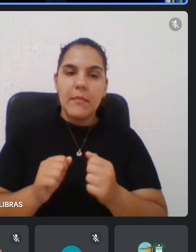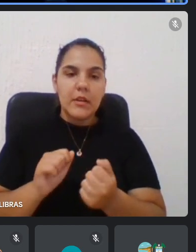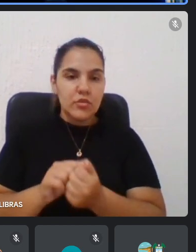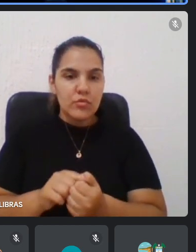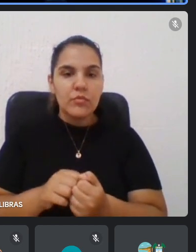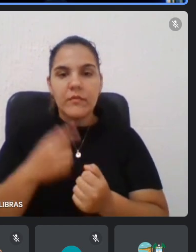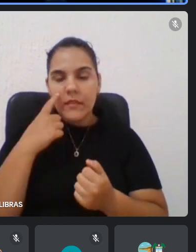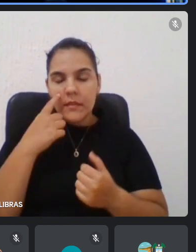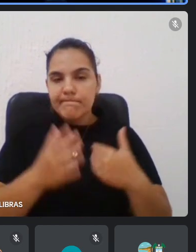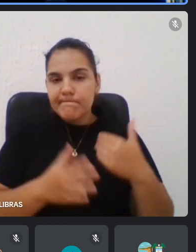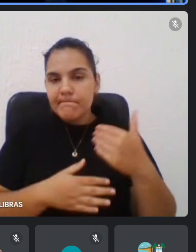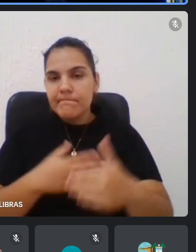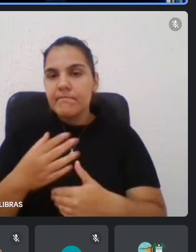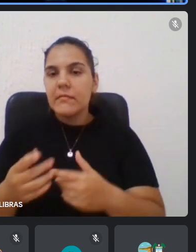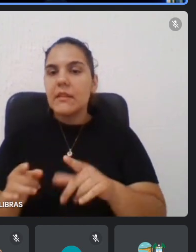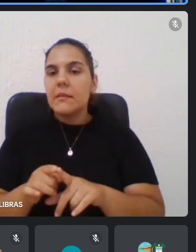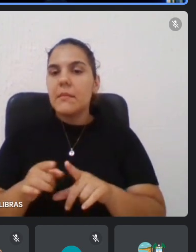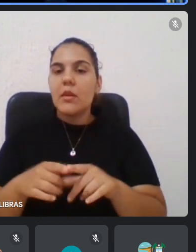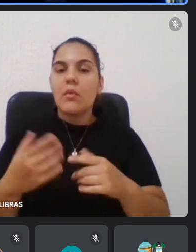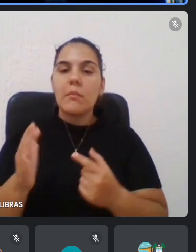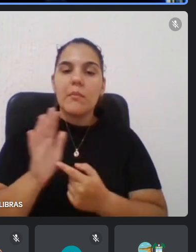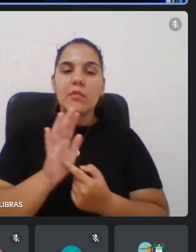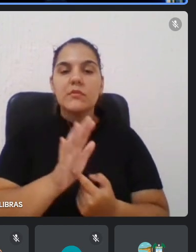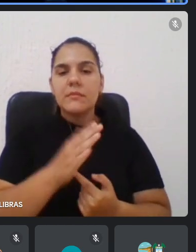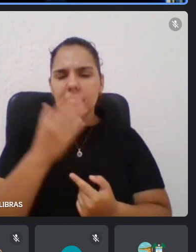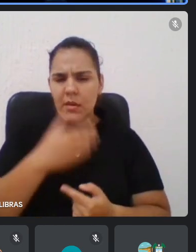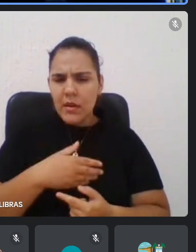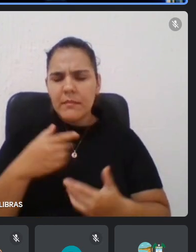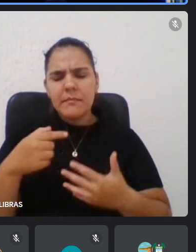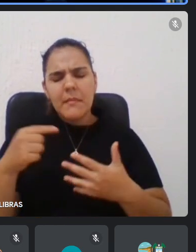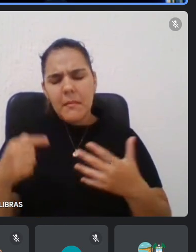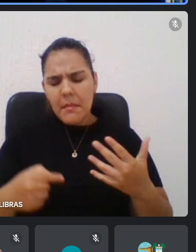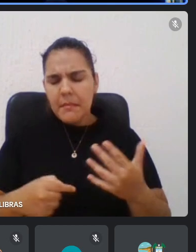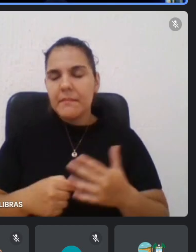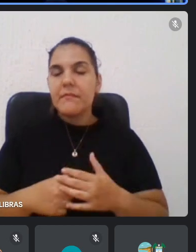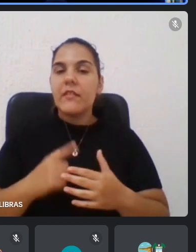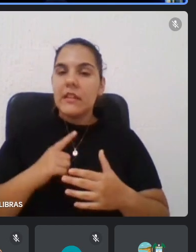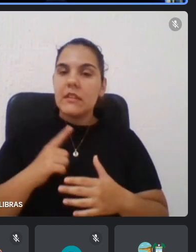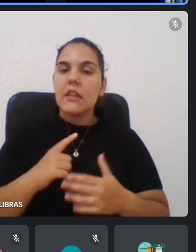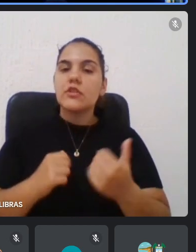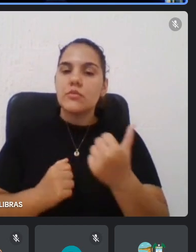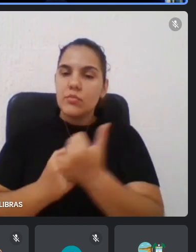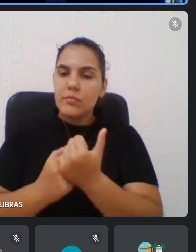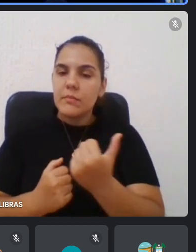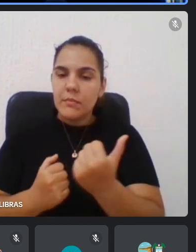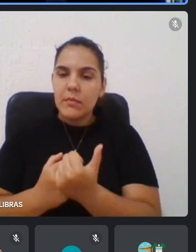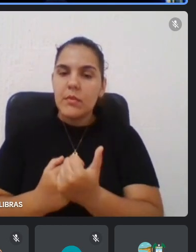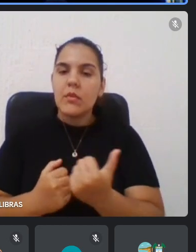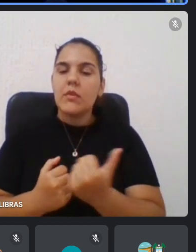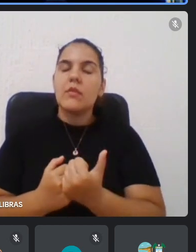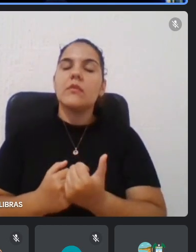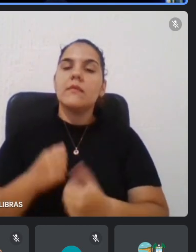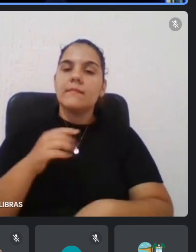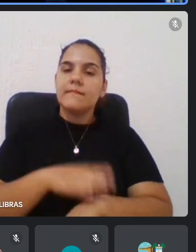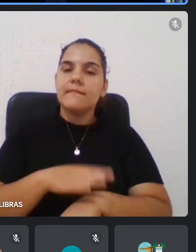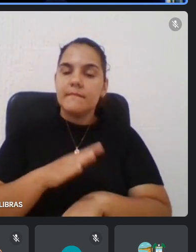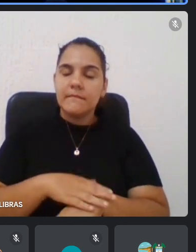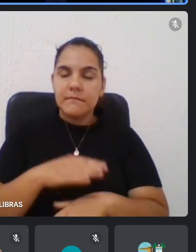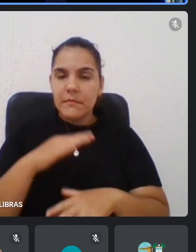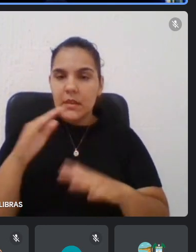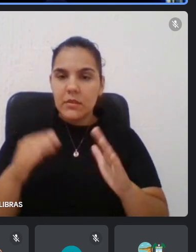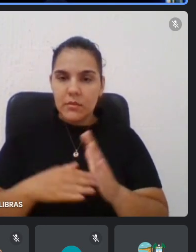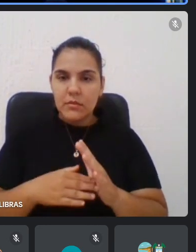um suporte a mais no auxílio, tanto na elaboração quanto na prestação de contas e na